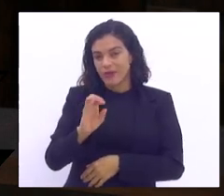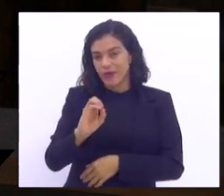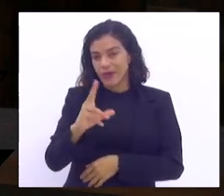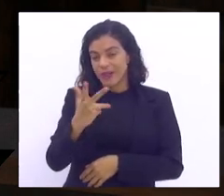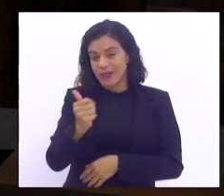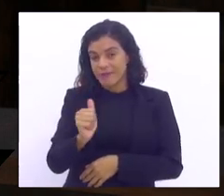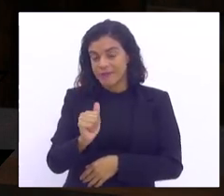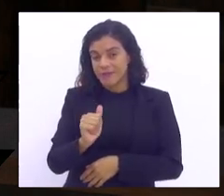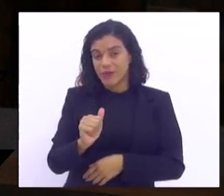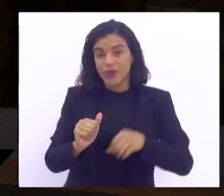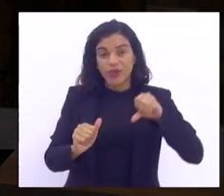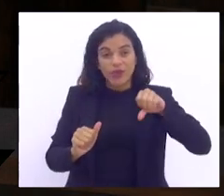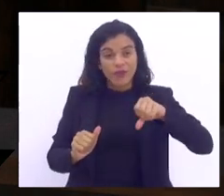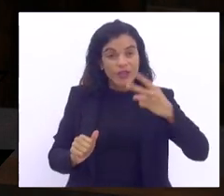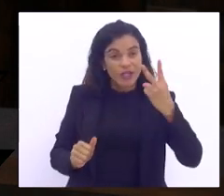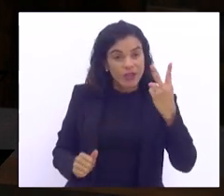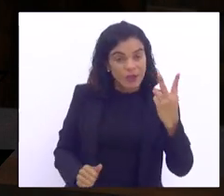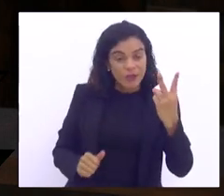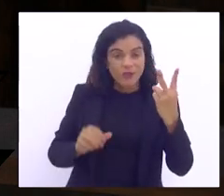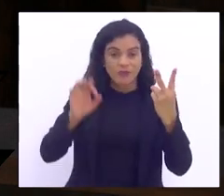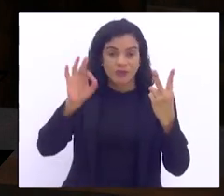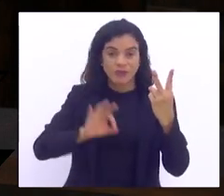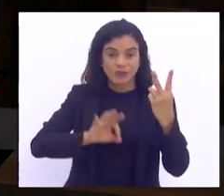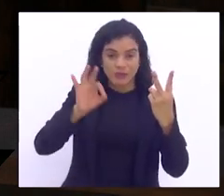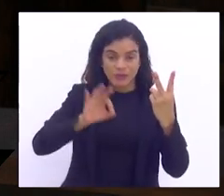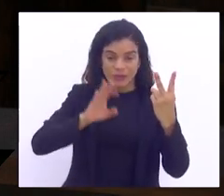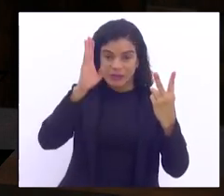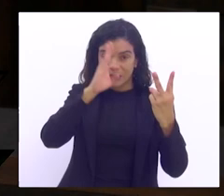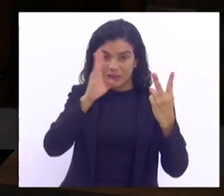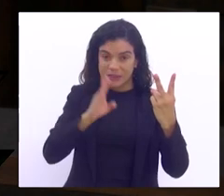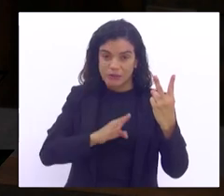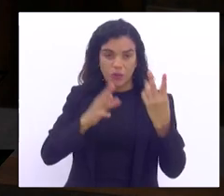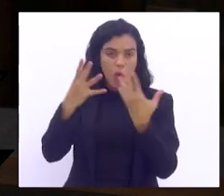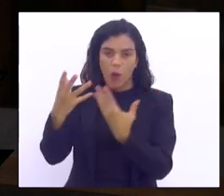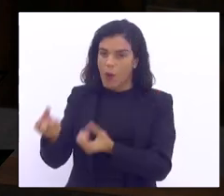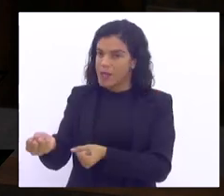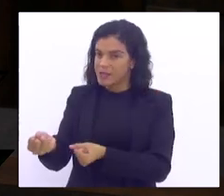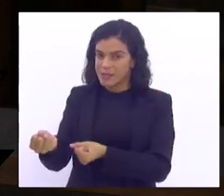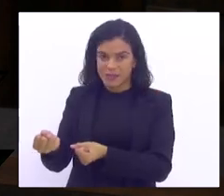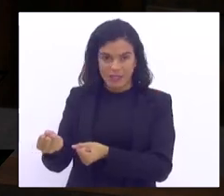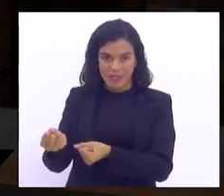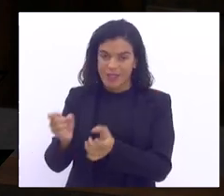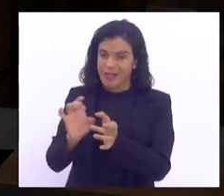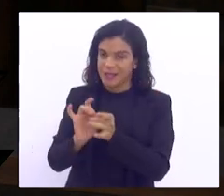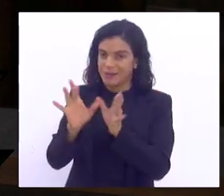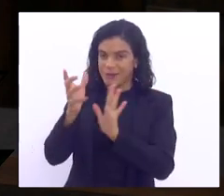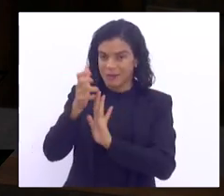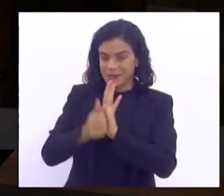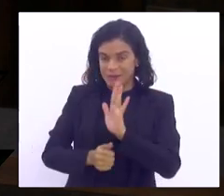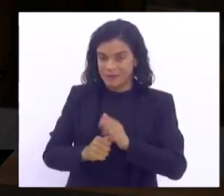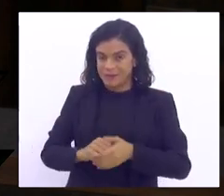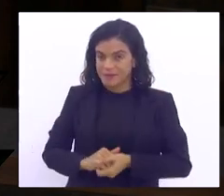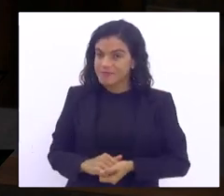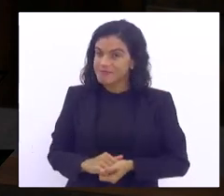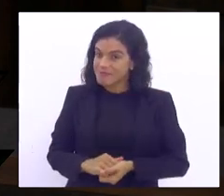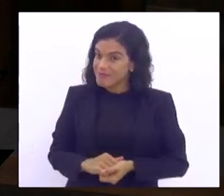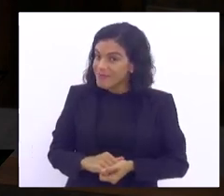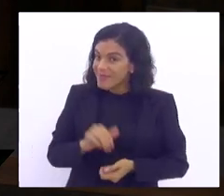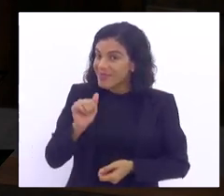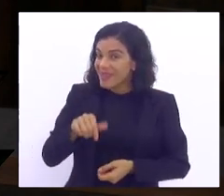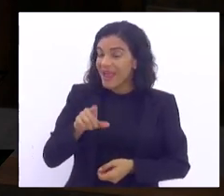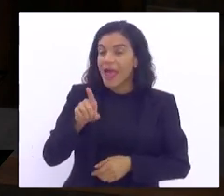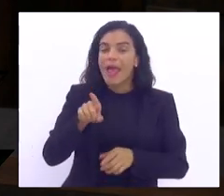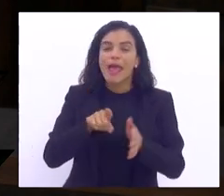92% dos brasileiros não são favoráveis à liberação total do aborto. Datafolha,